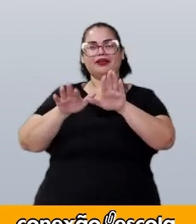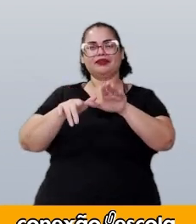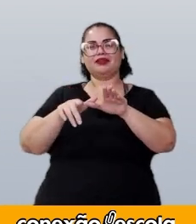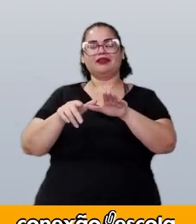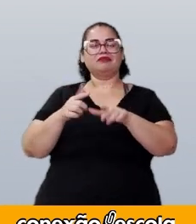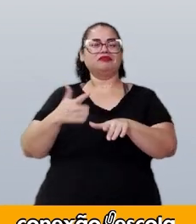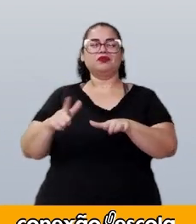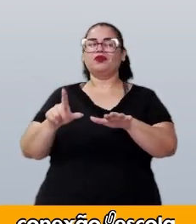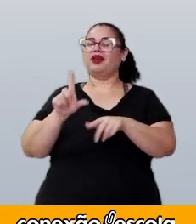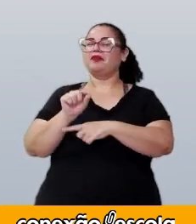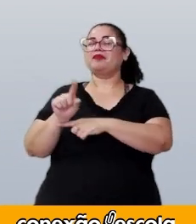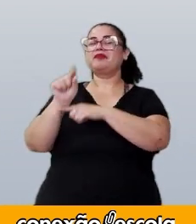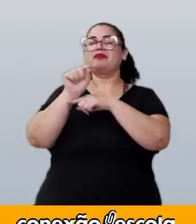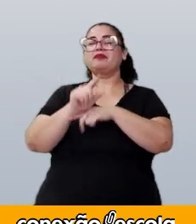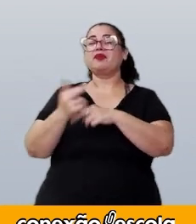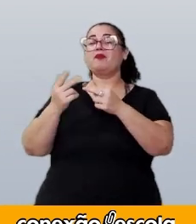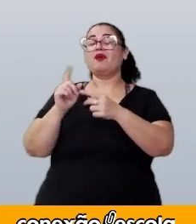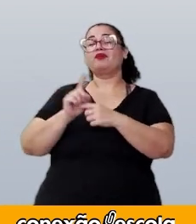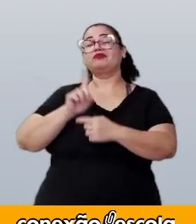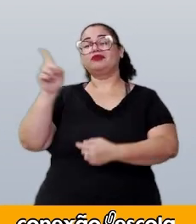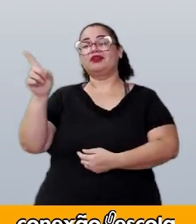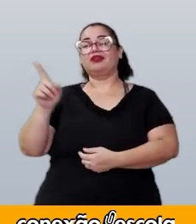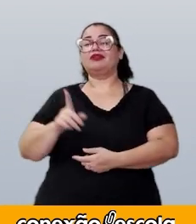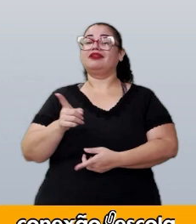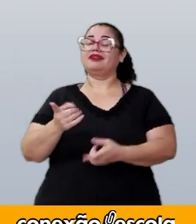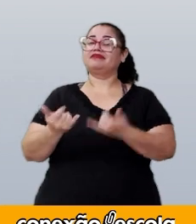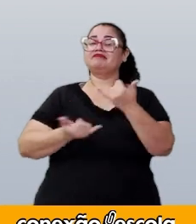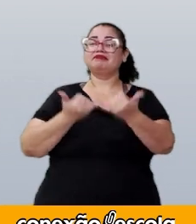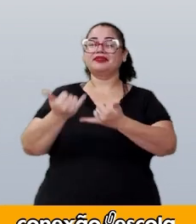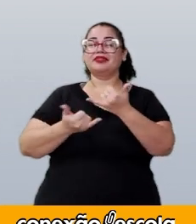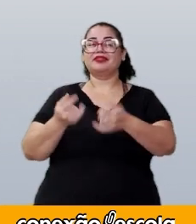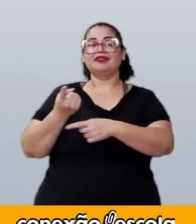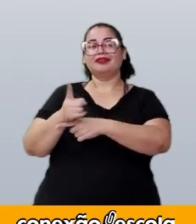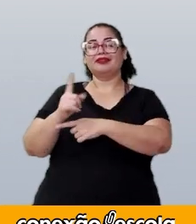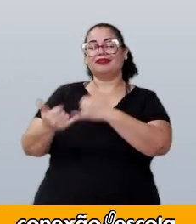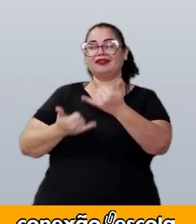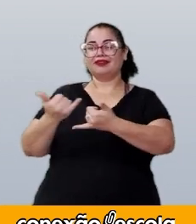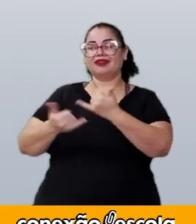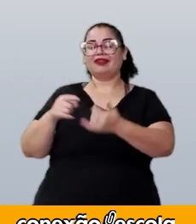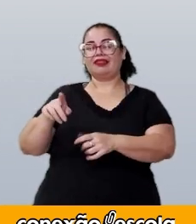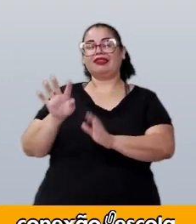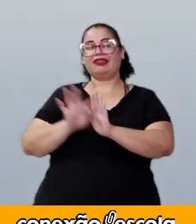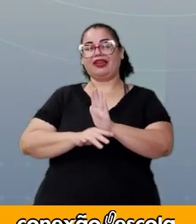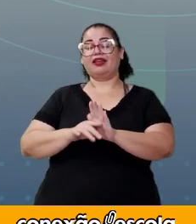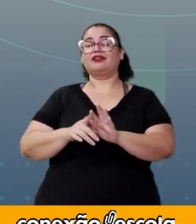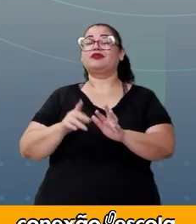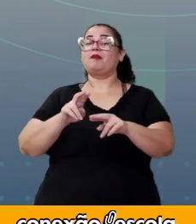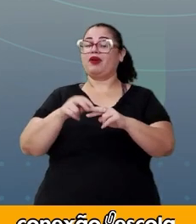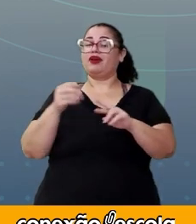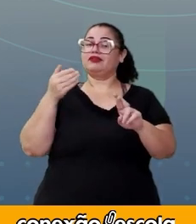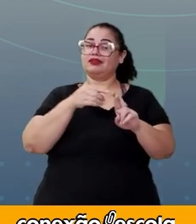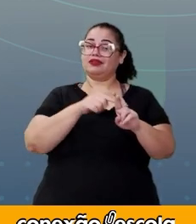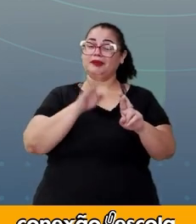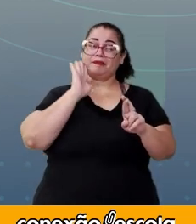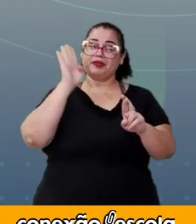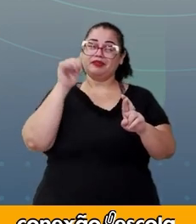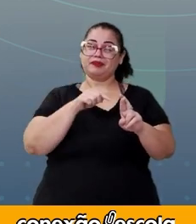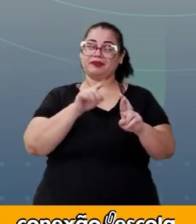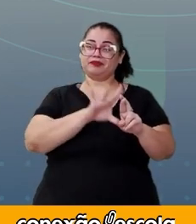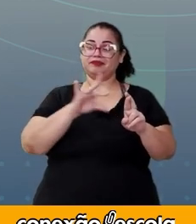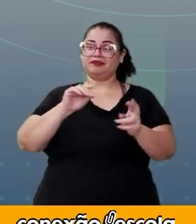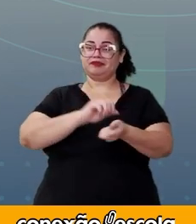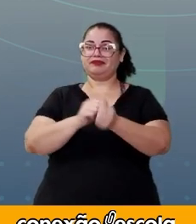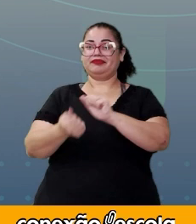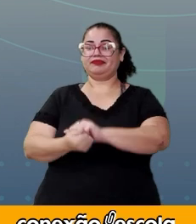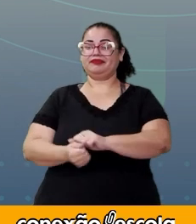não cantam como os de lá. Então ele faz uma brincadeira parodiando o texto original de Gonçalves Dias.